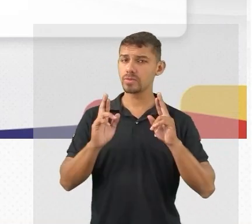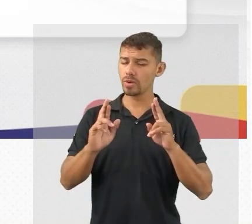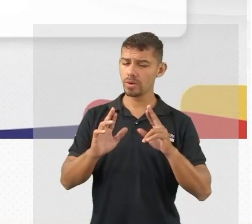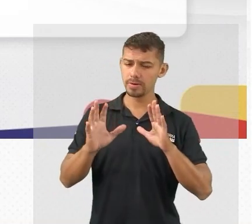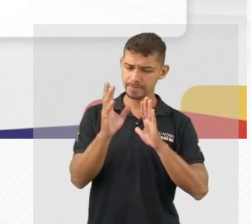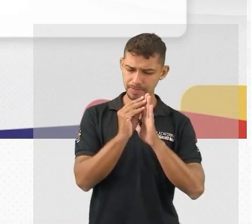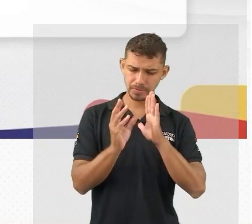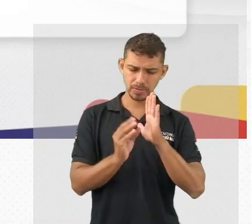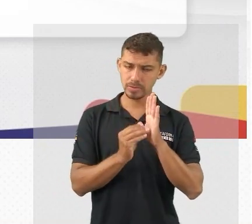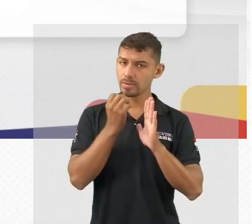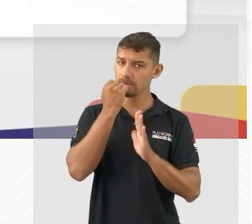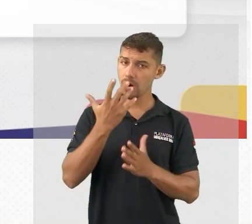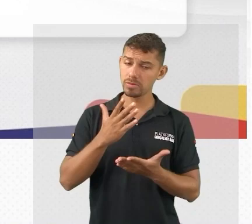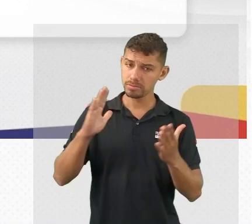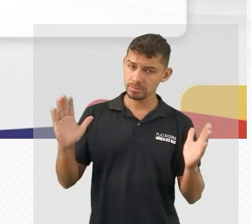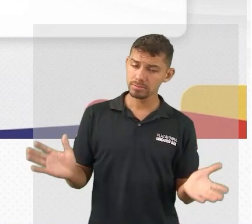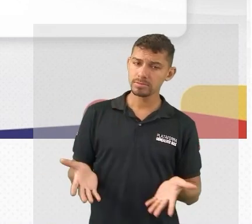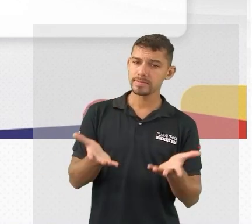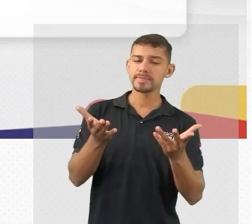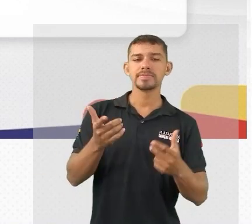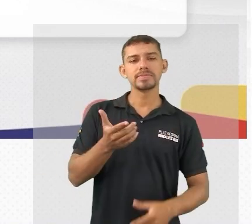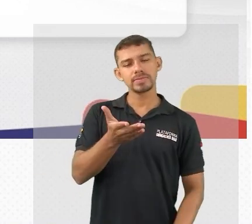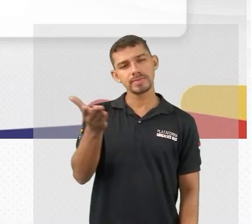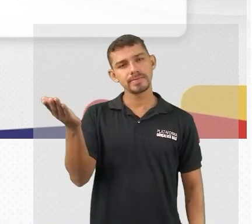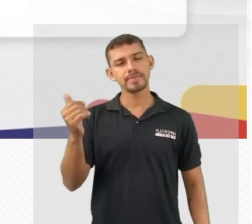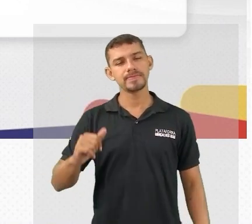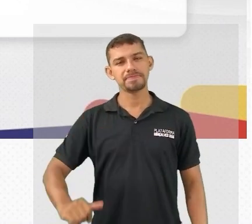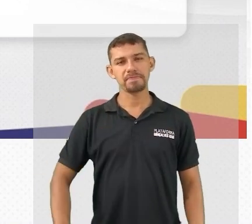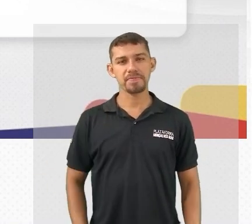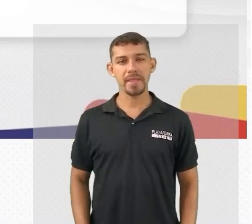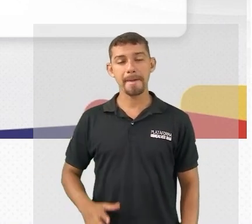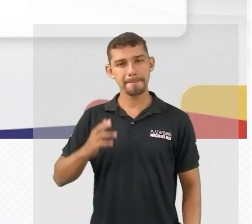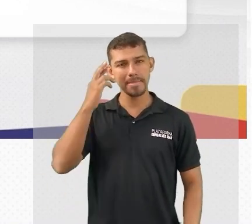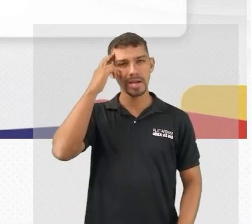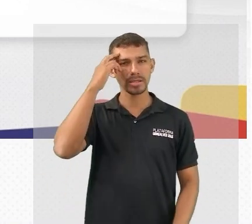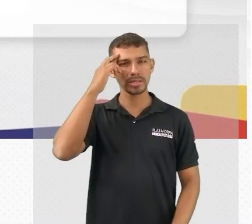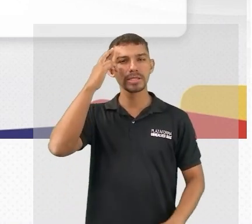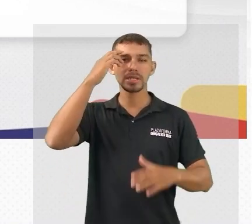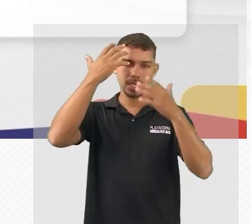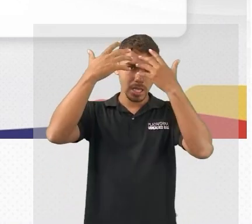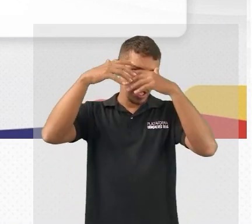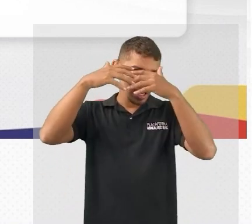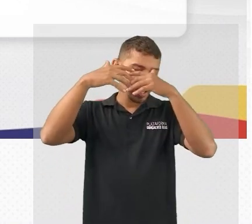esse conteúdo tenha sido proveitoso e que ele gere em você mais reflexões, né?